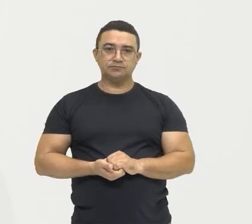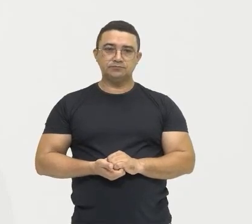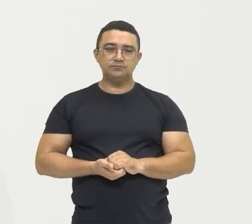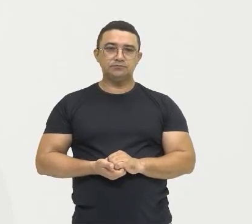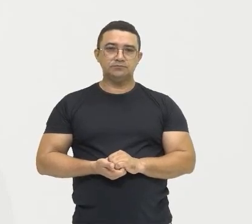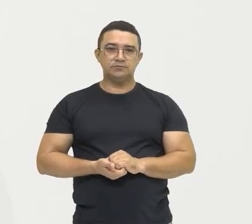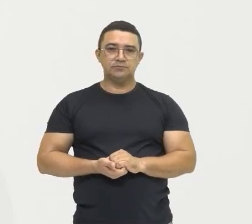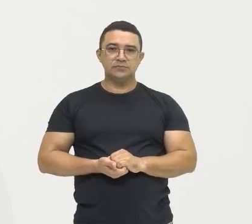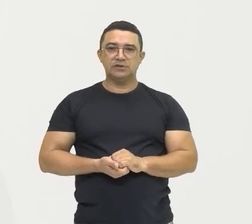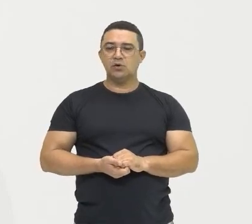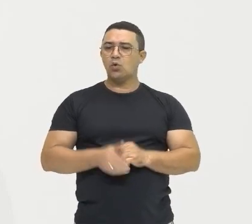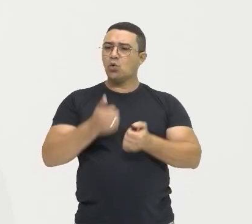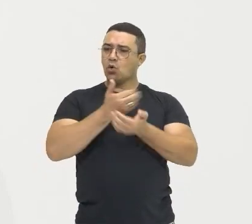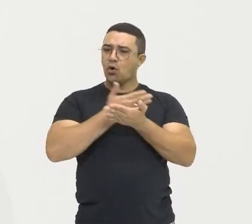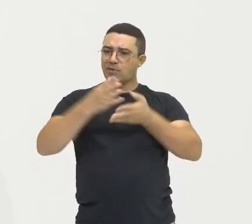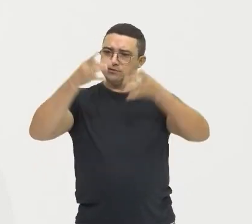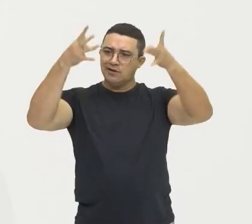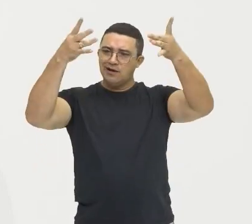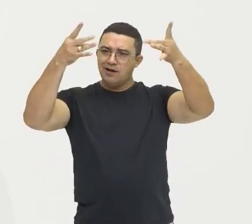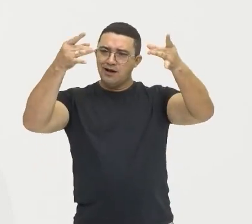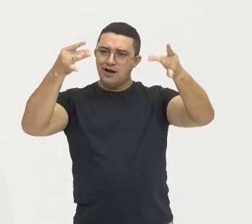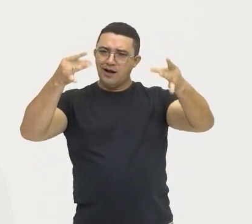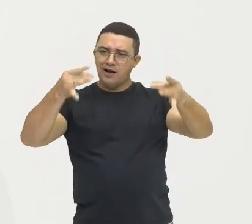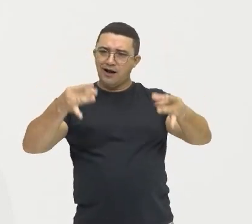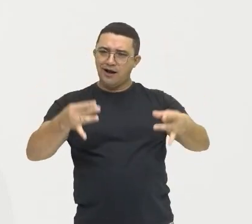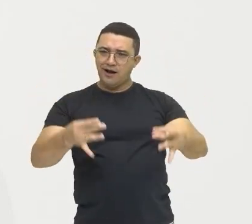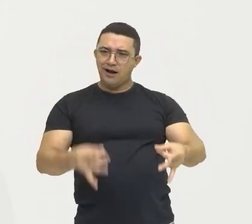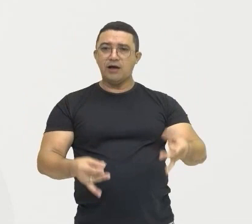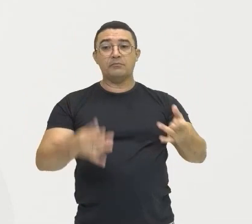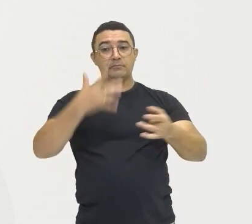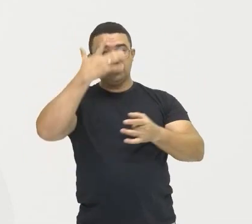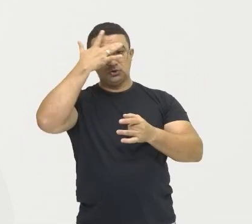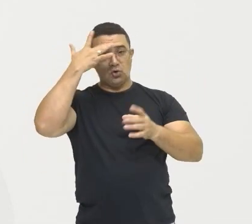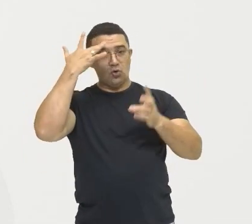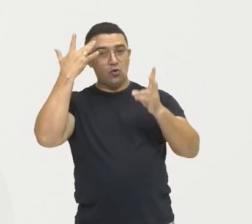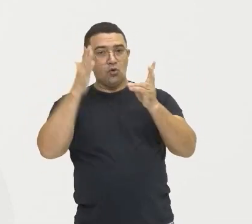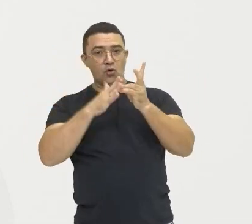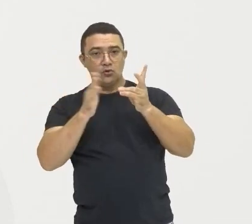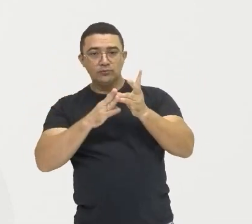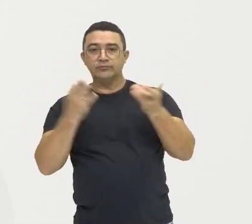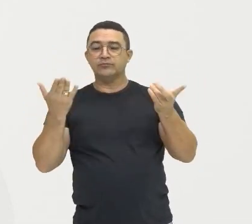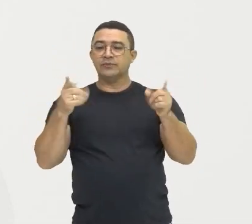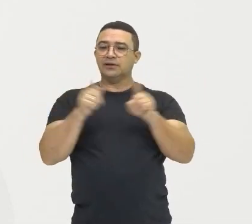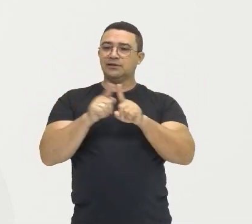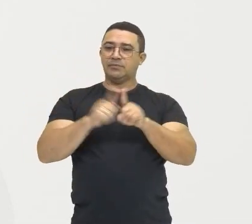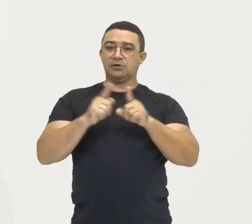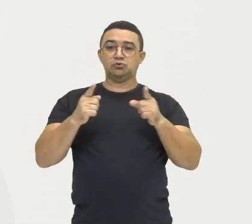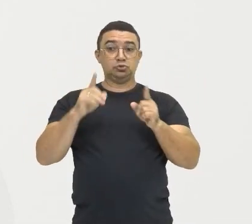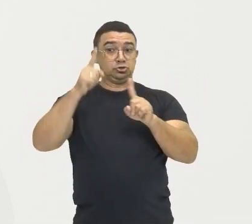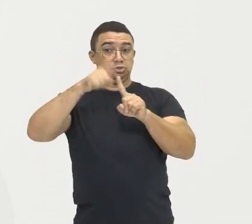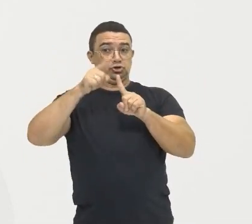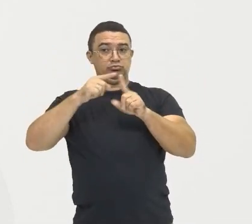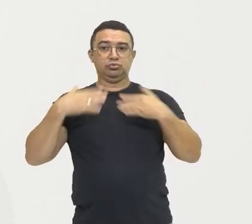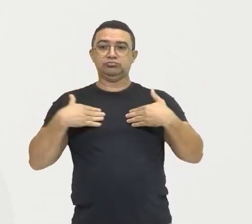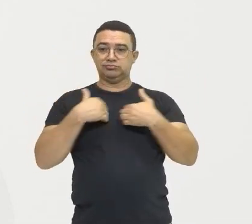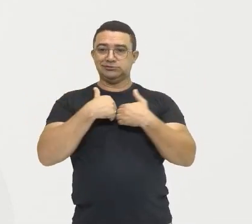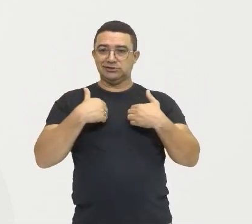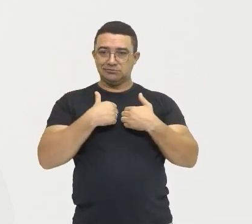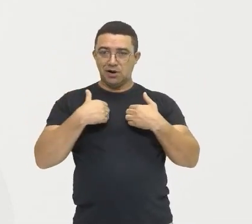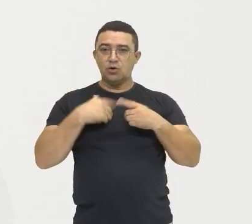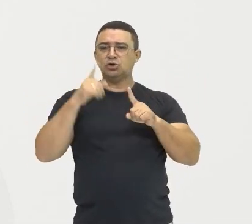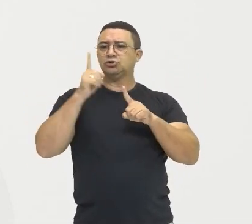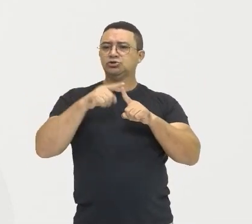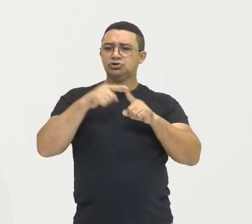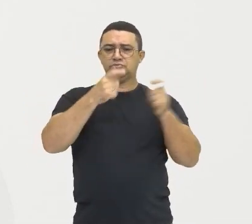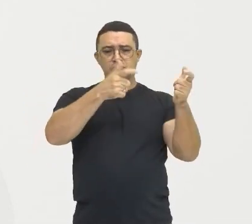inclusive os habitantes, né? A fauna e a flora, porque os europeus tinham uma visão muito